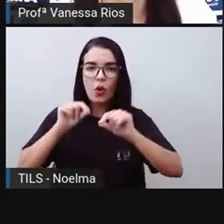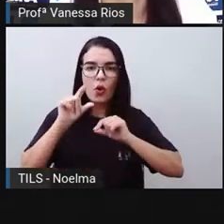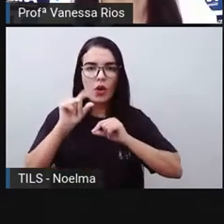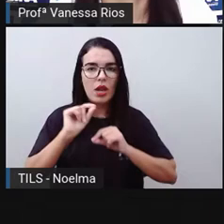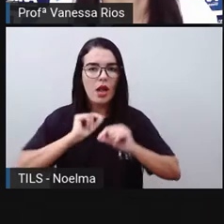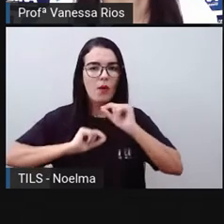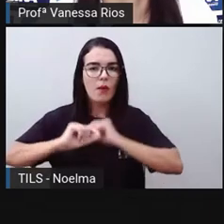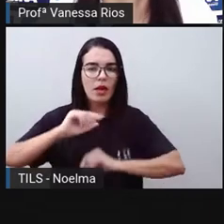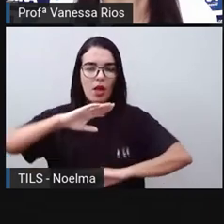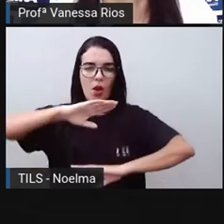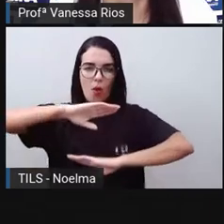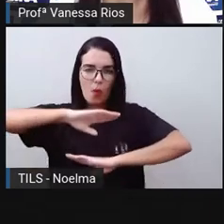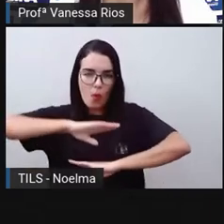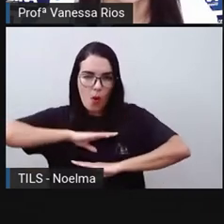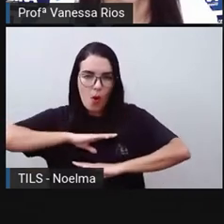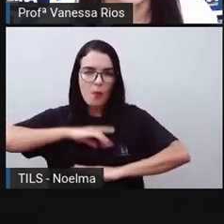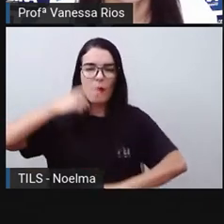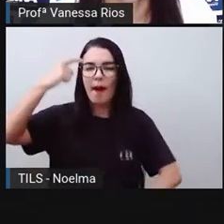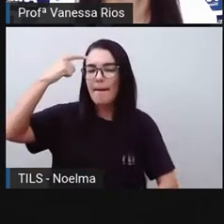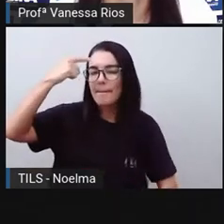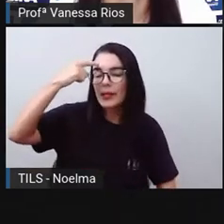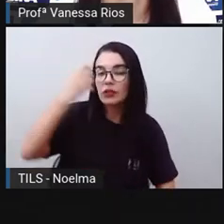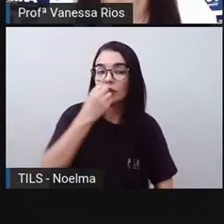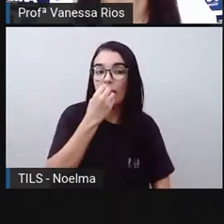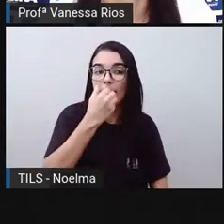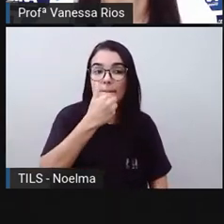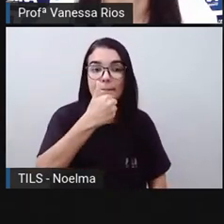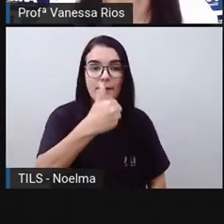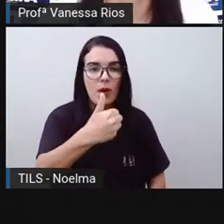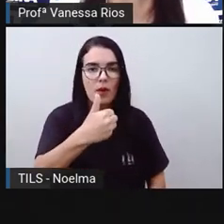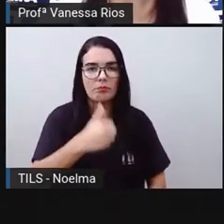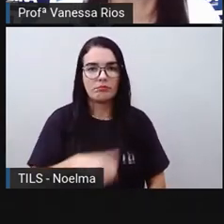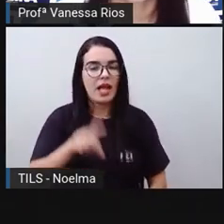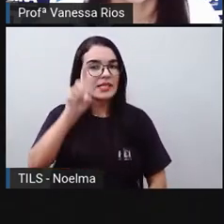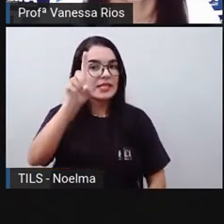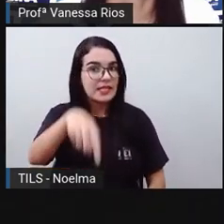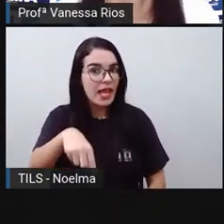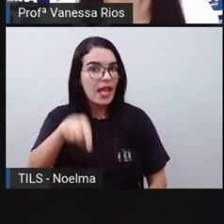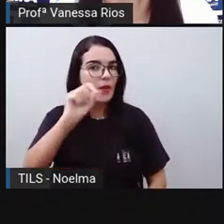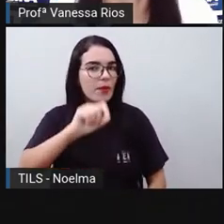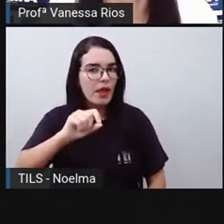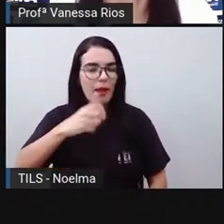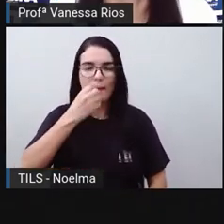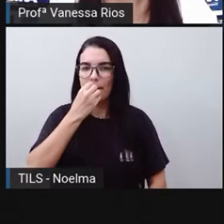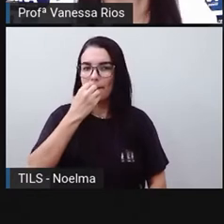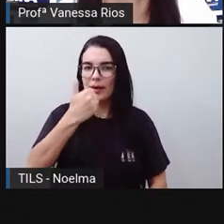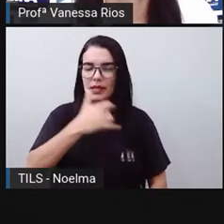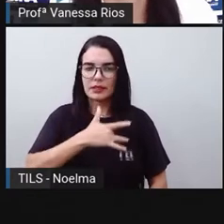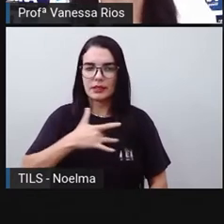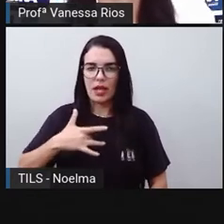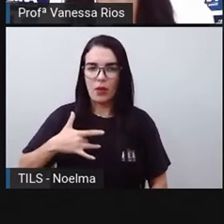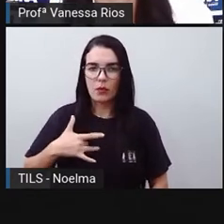mente saudáveis. Ser saudável significa não estar doente, mas